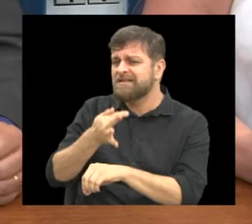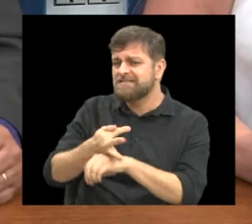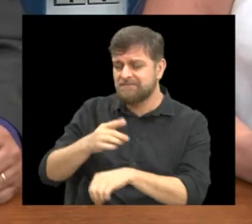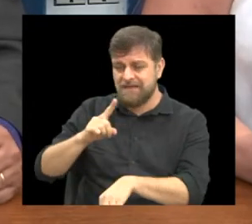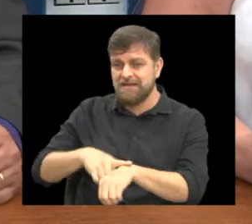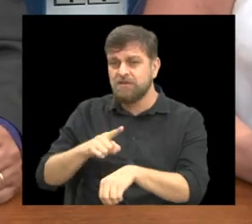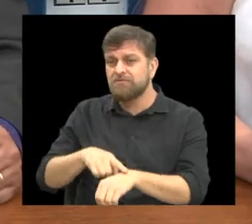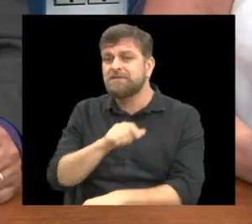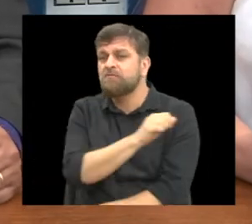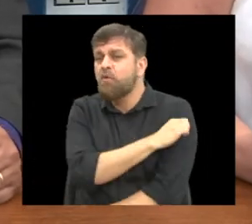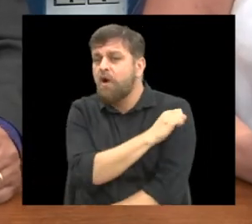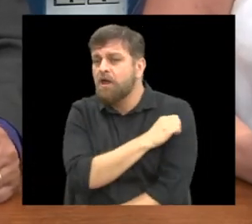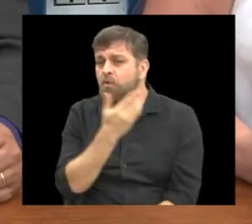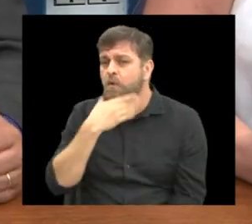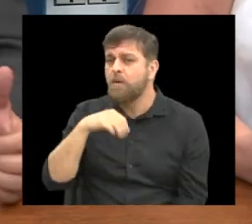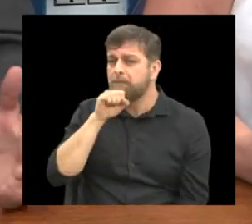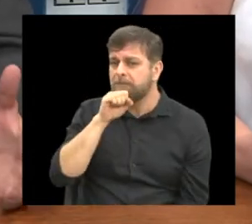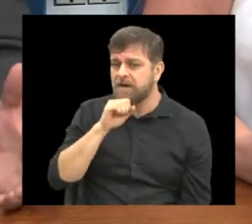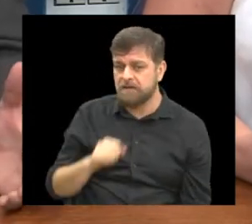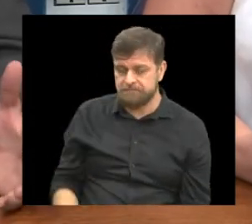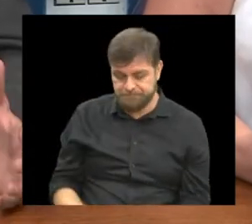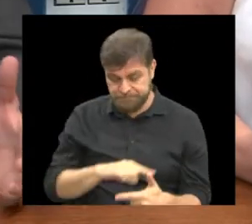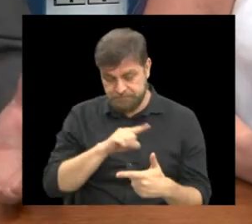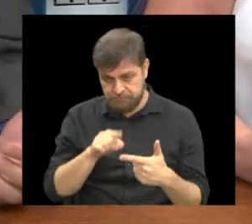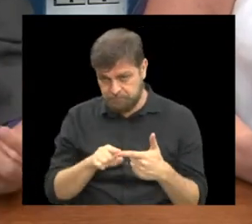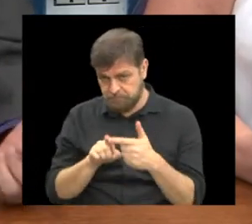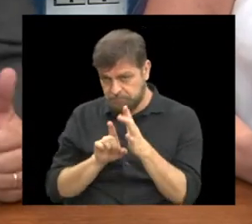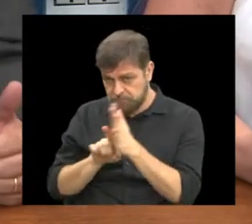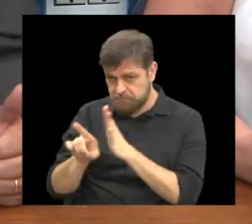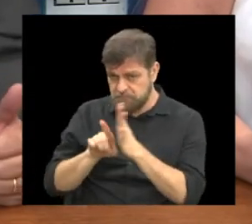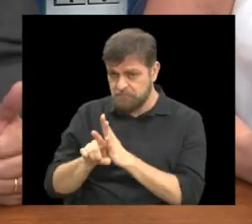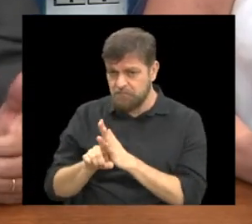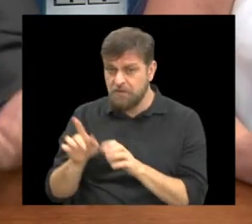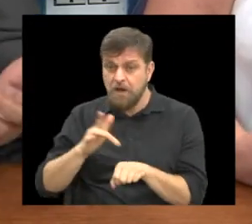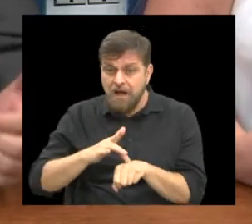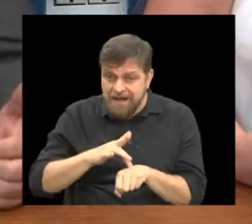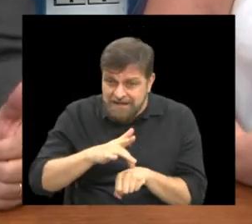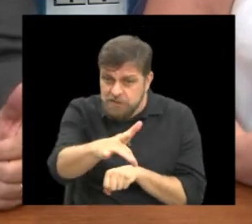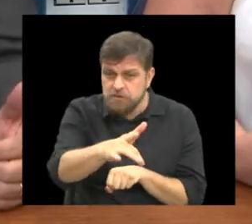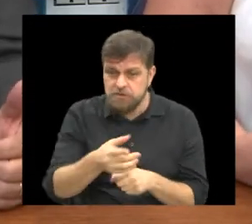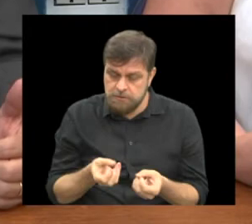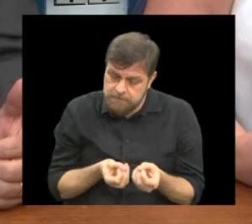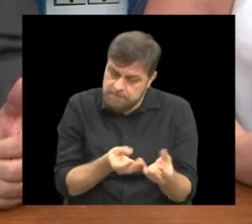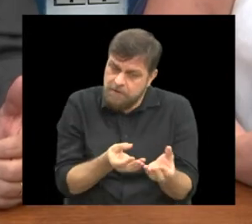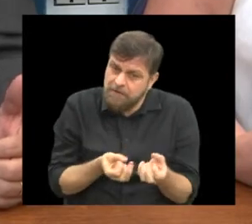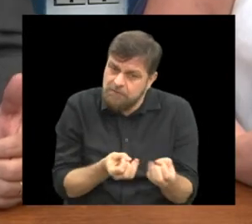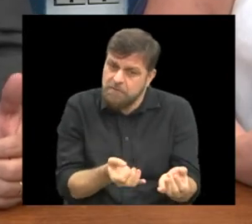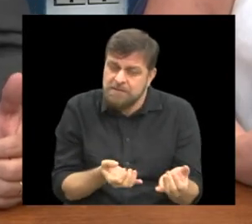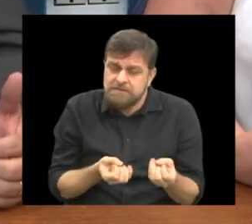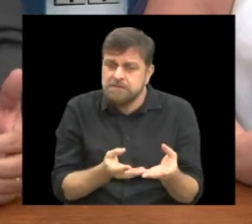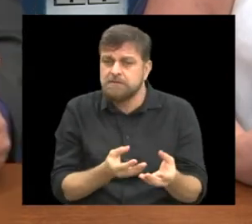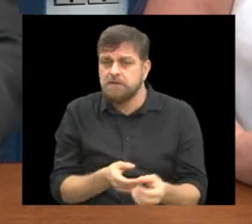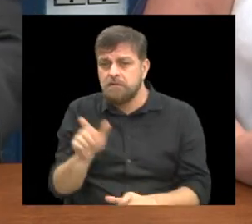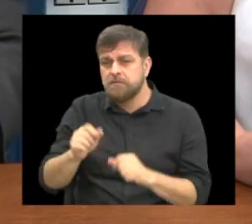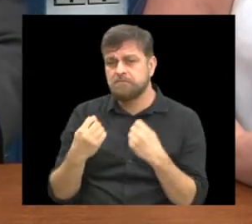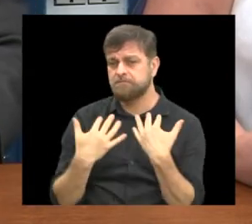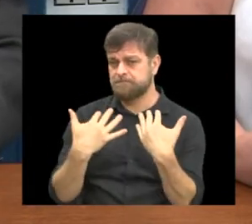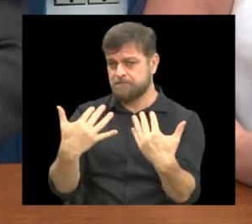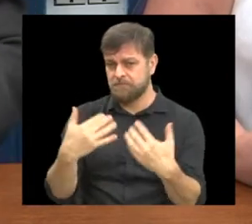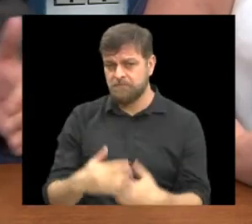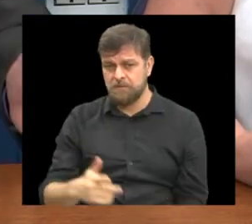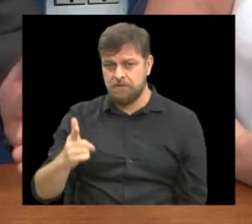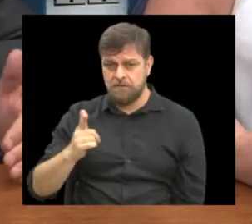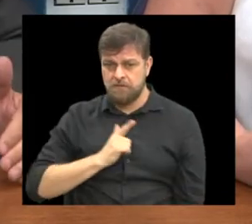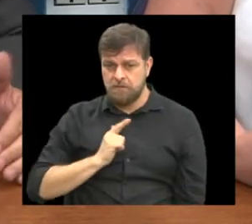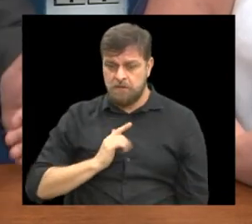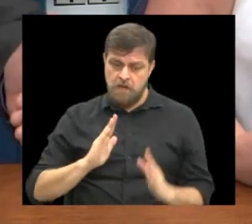os alunos? E uma outra questão também, queria que você desse alguma dica para as pessoas que estão nos assistindo. Chegou e